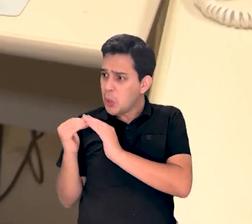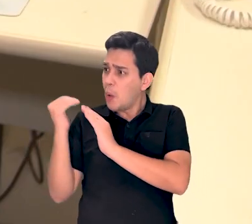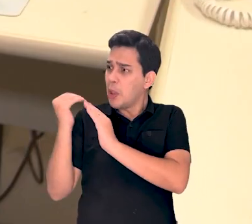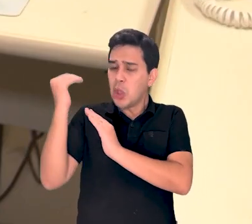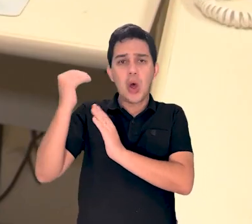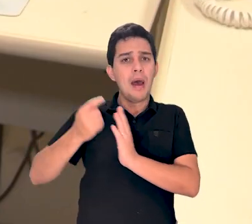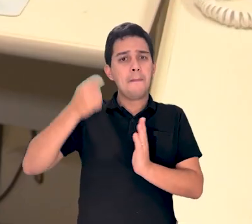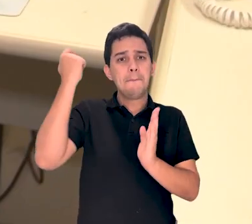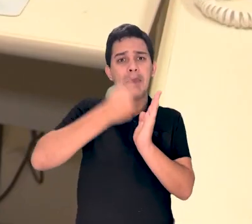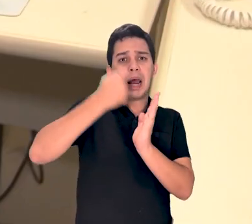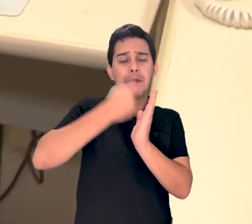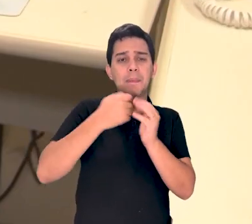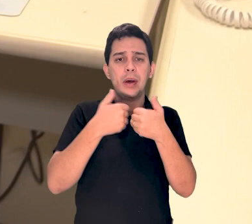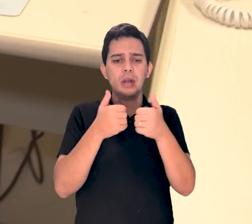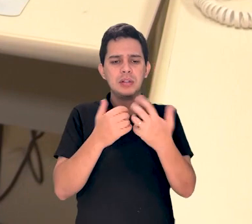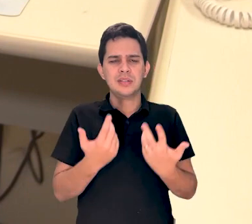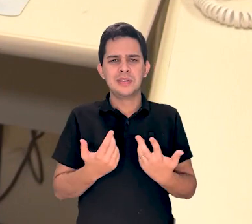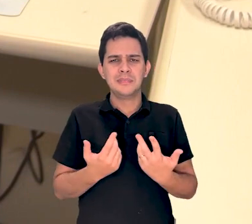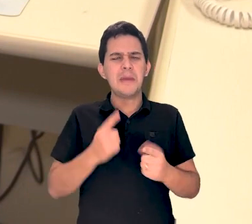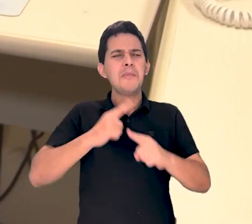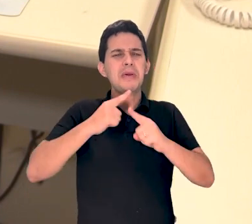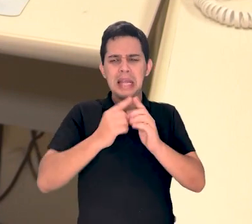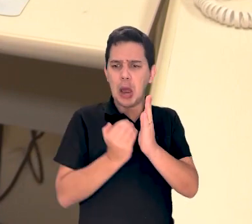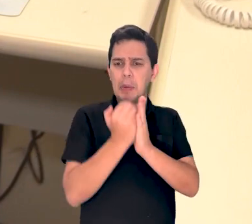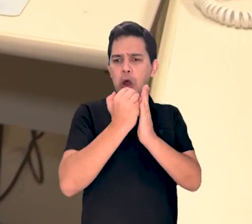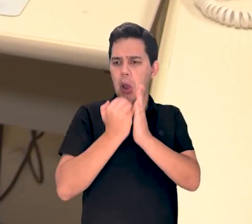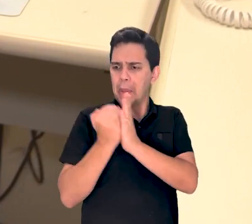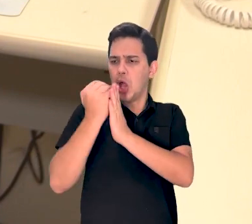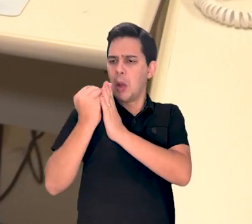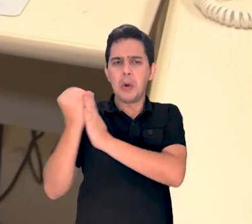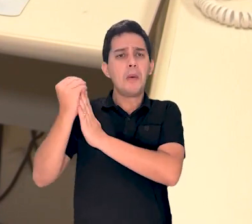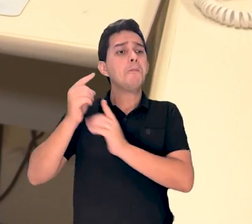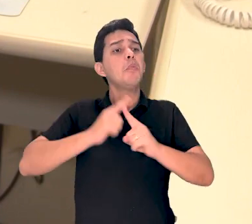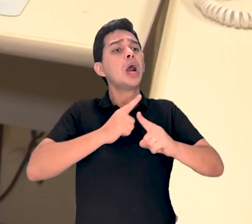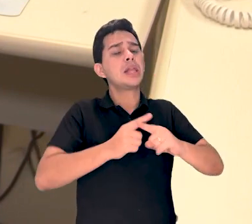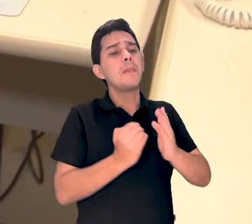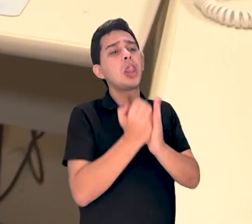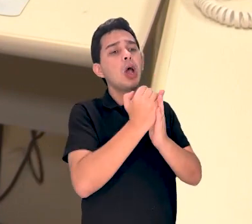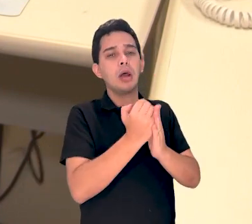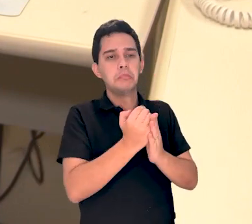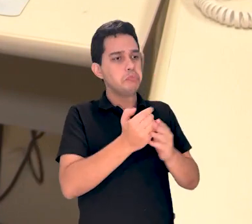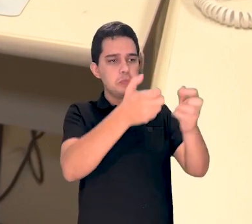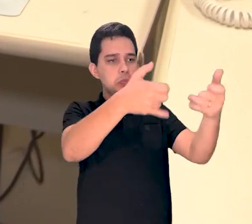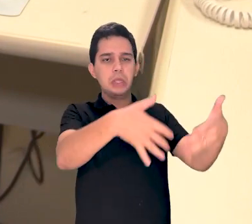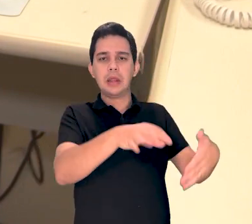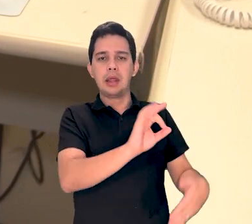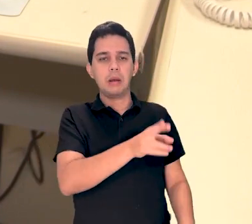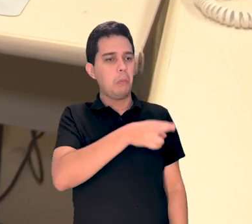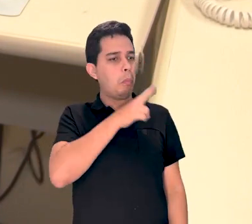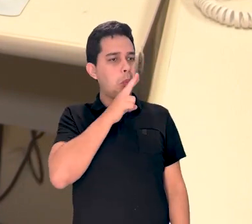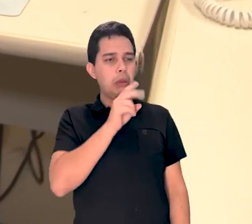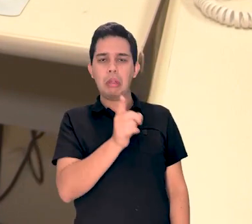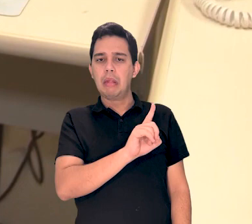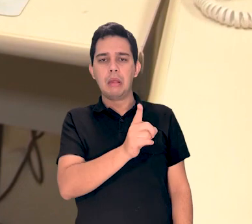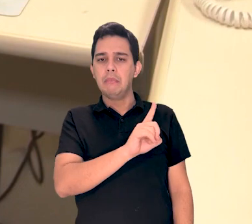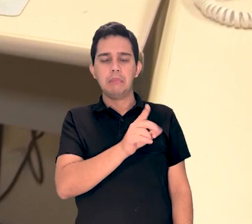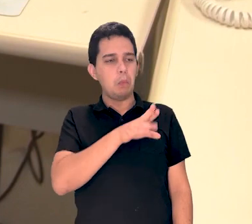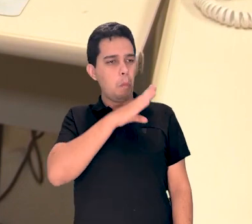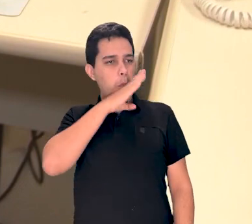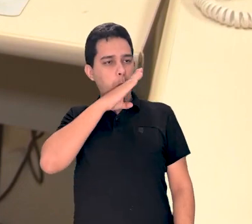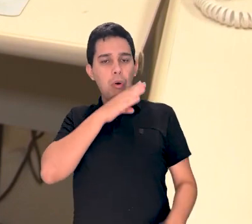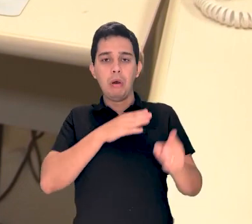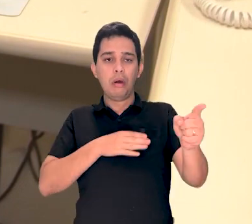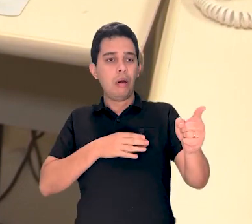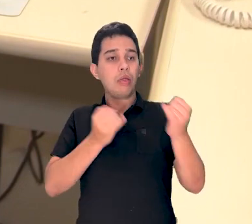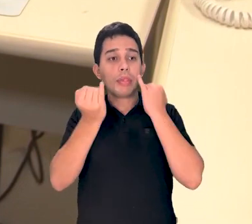a necessidade que justificou esse acréscimo nada disso se sabe por quê Porque não se tem acesso aos